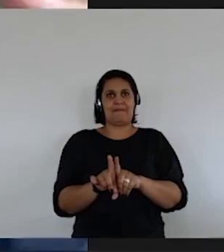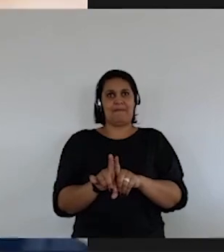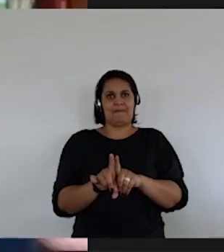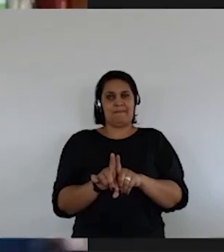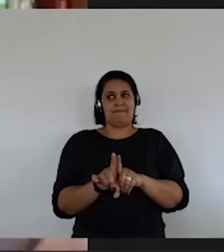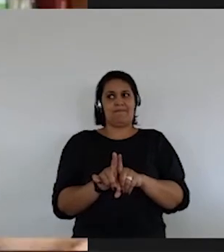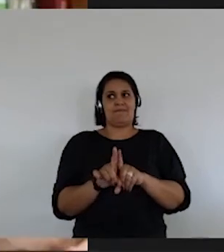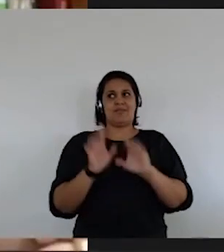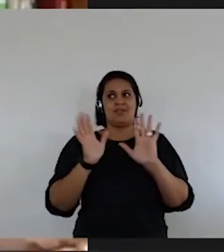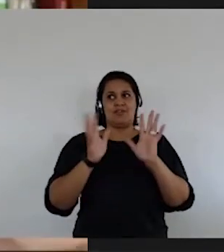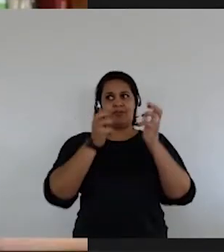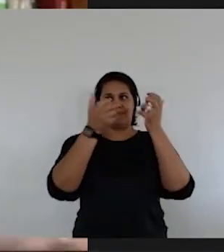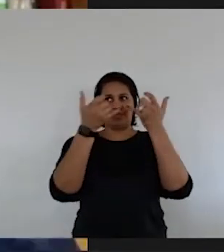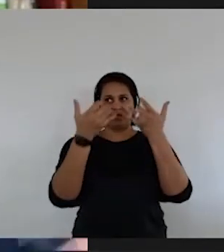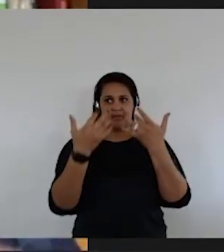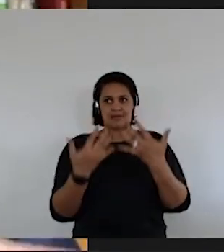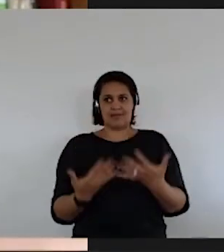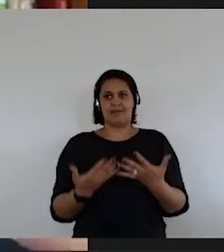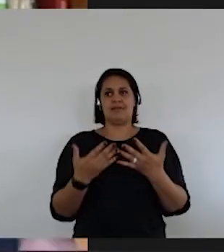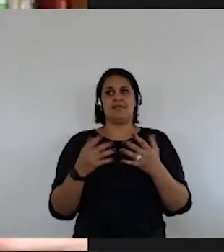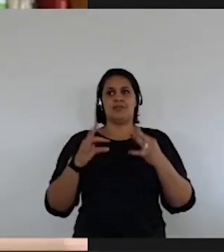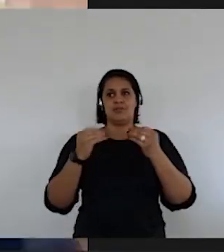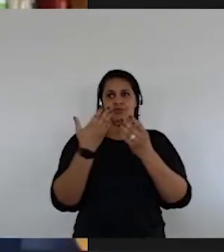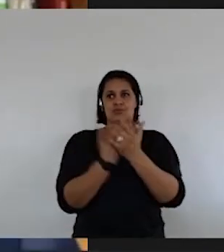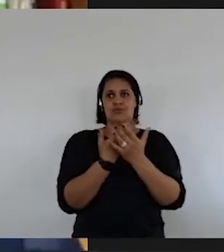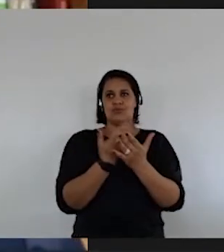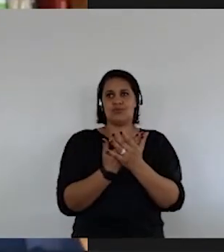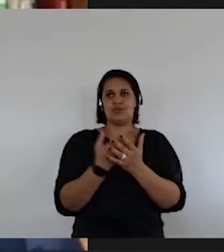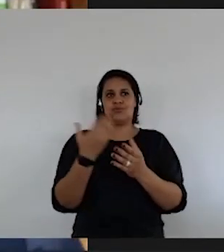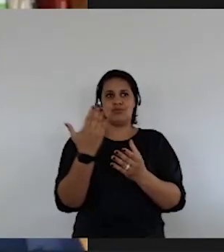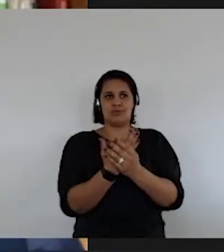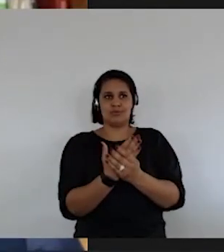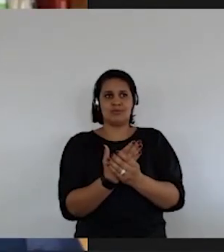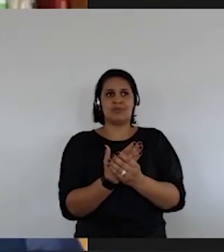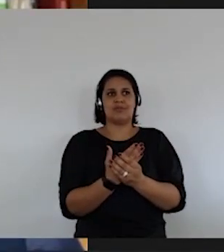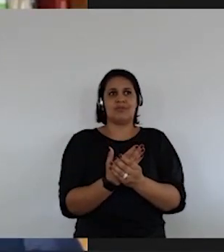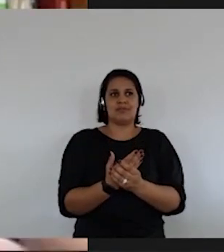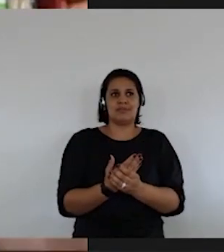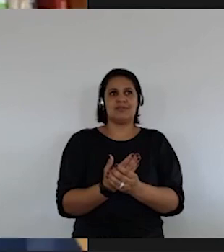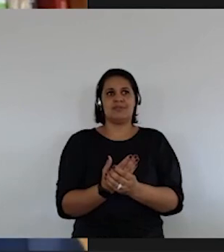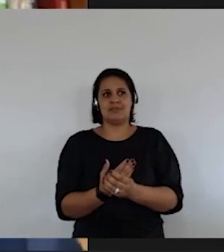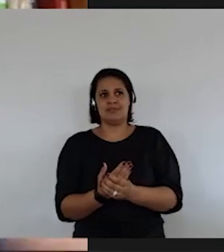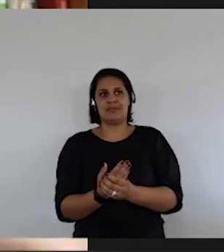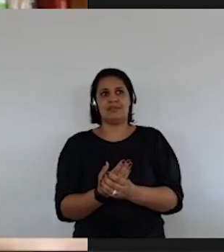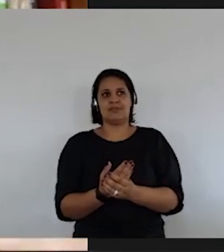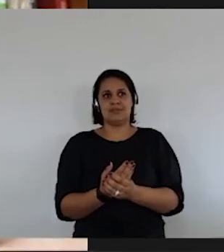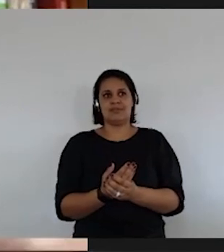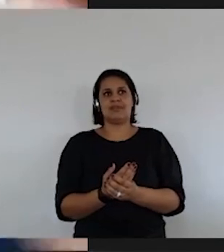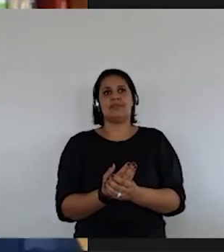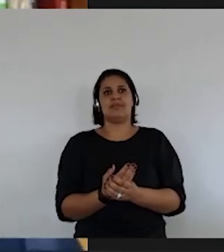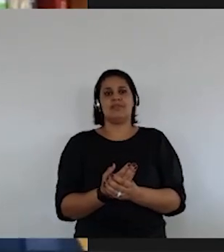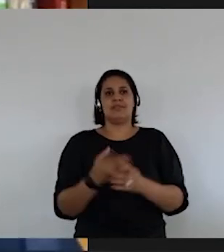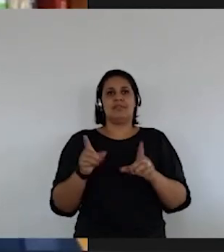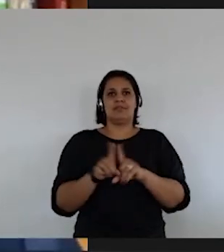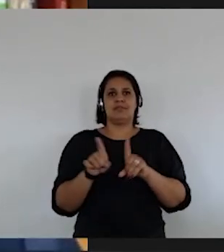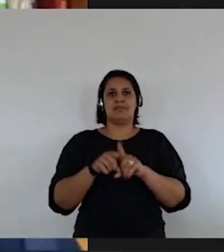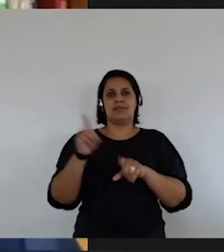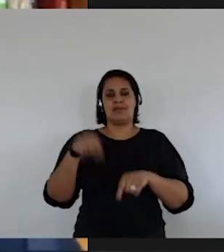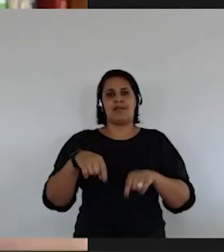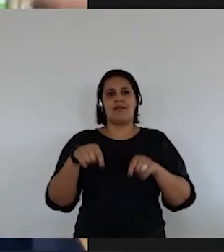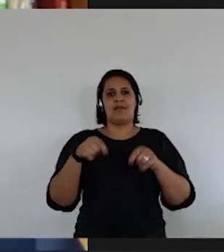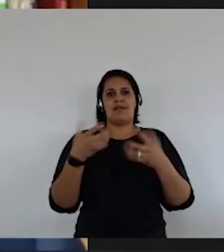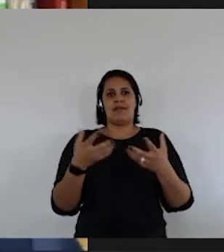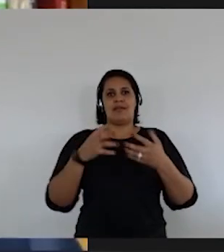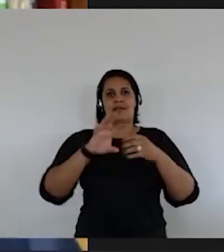na onda aqui dos estudos de processo, que é essa análise transversal, interdisciplinar, eu